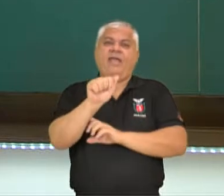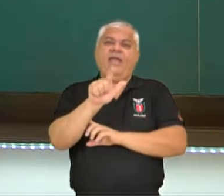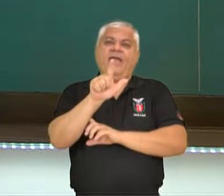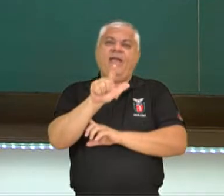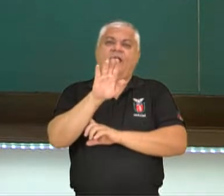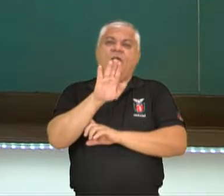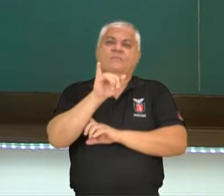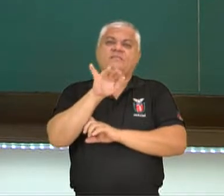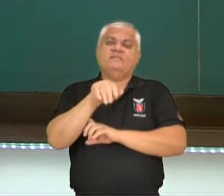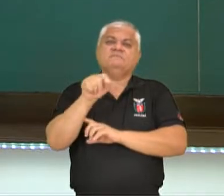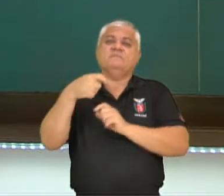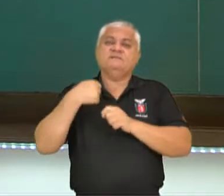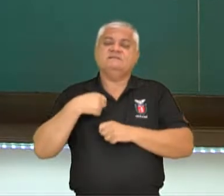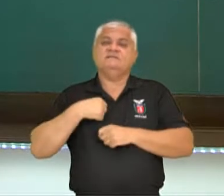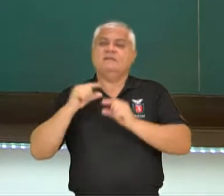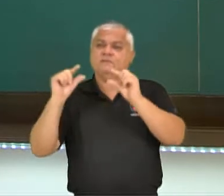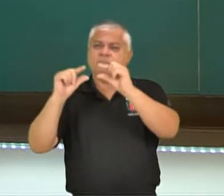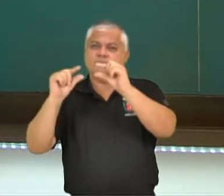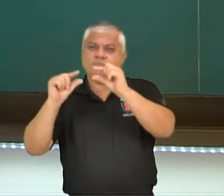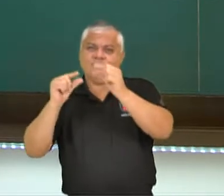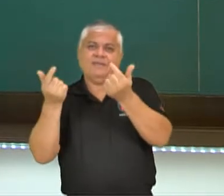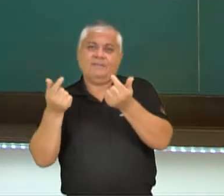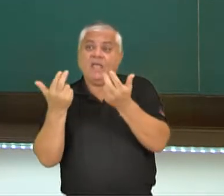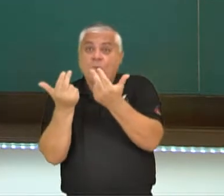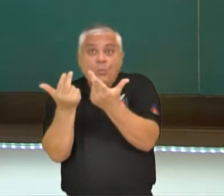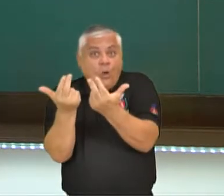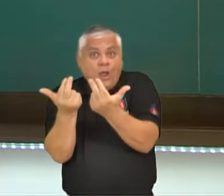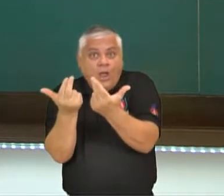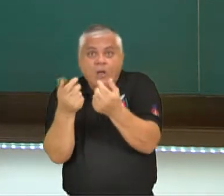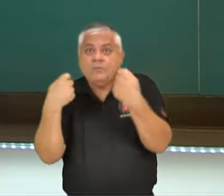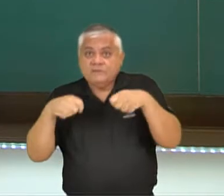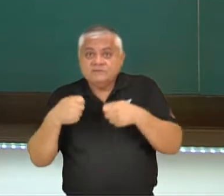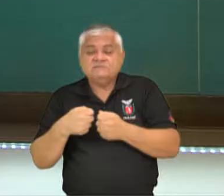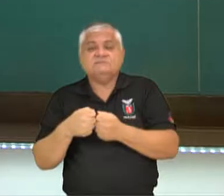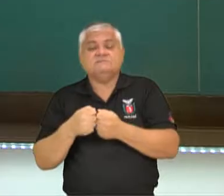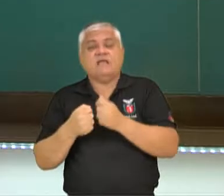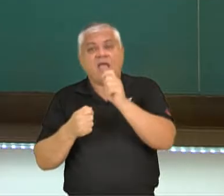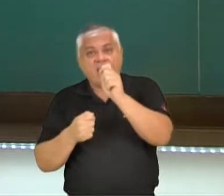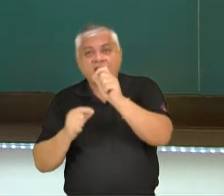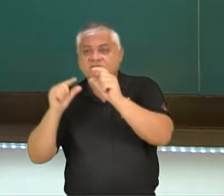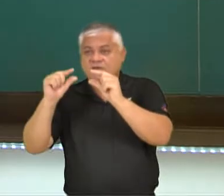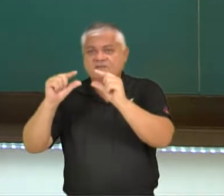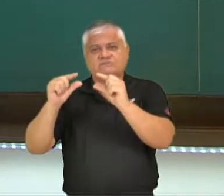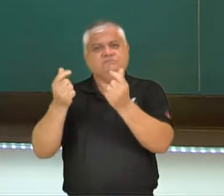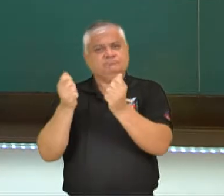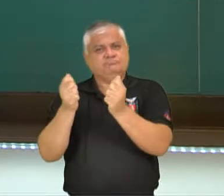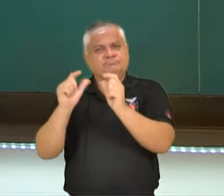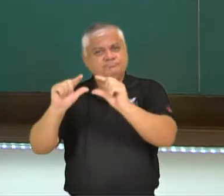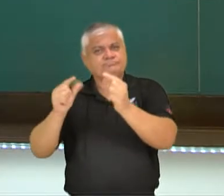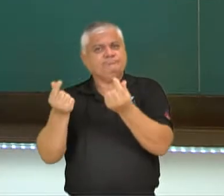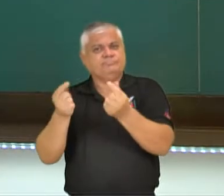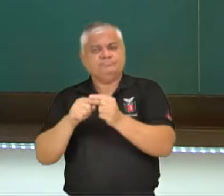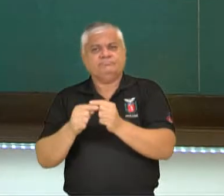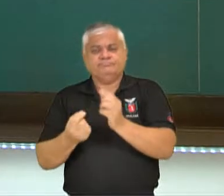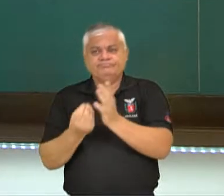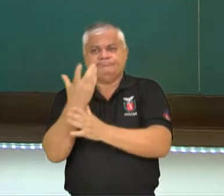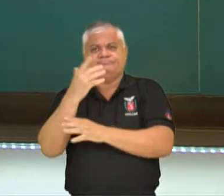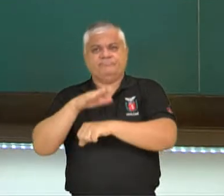característica recessiva, ele precisa estar em dose dupla. Precisa apresentar os dois genes do albinismo, azinho, azinho, para o albinismo conseguir